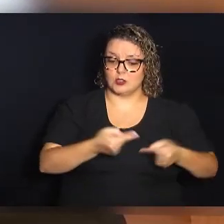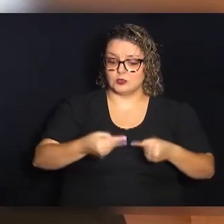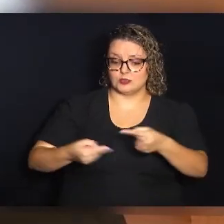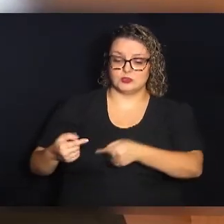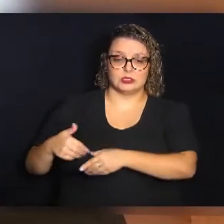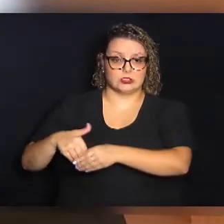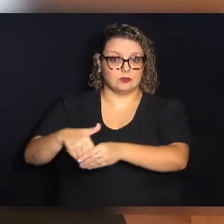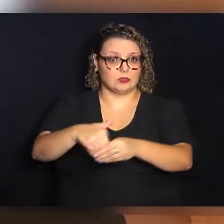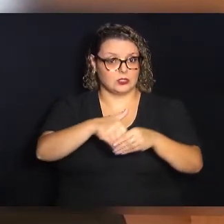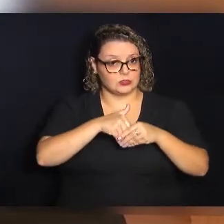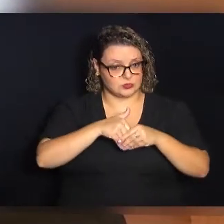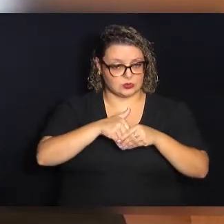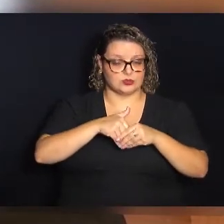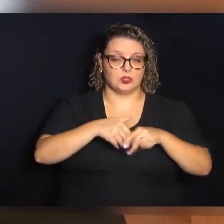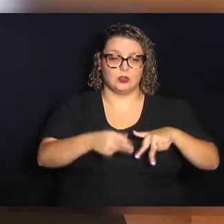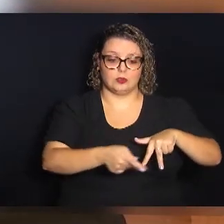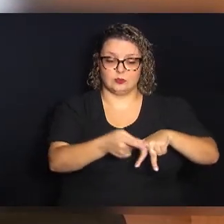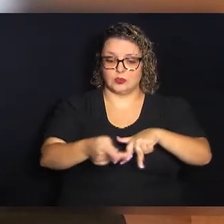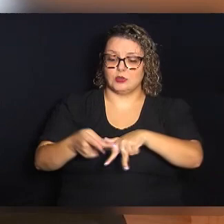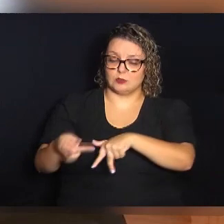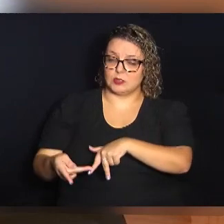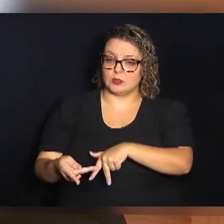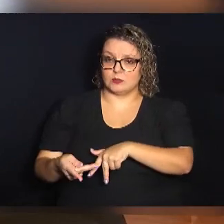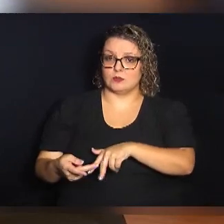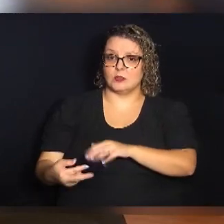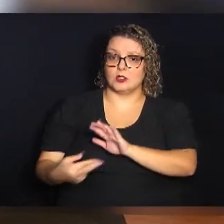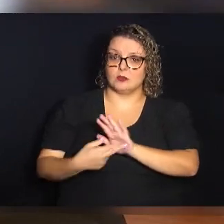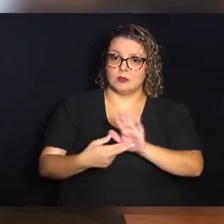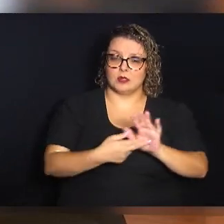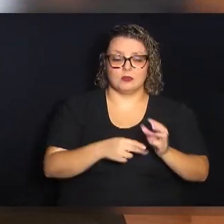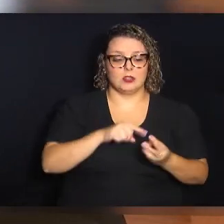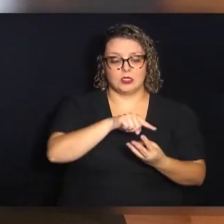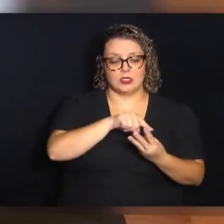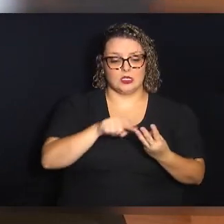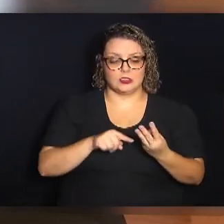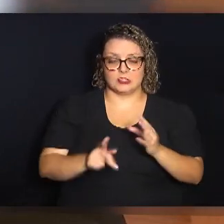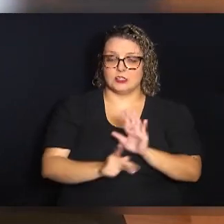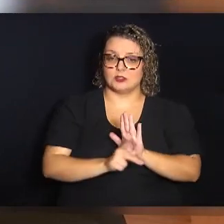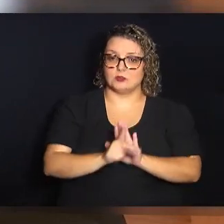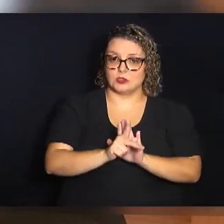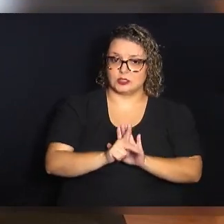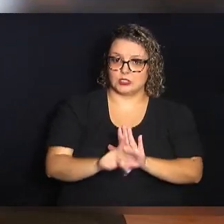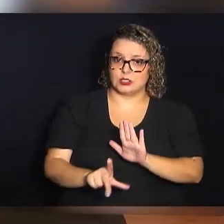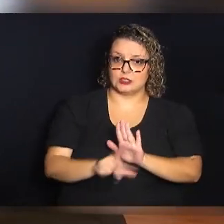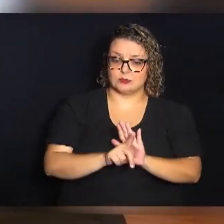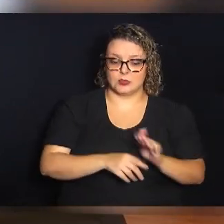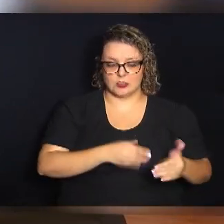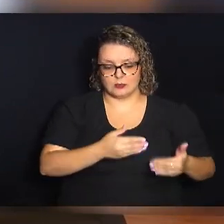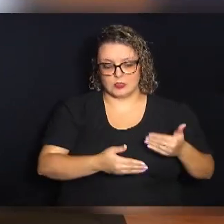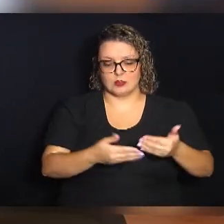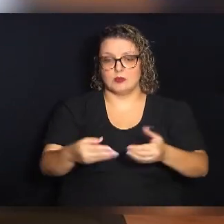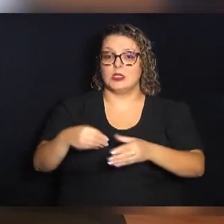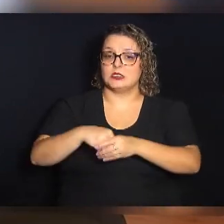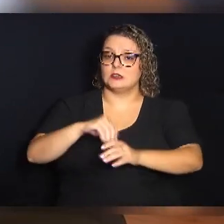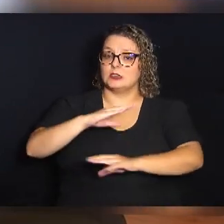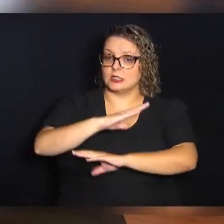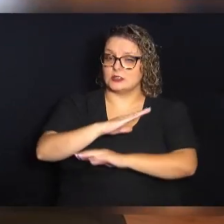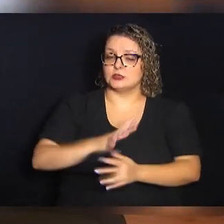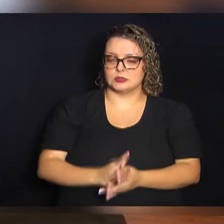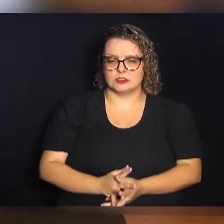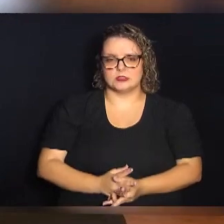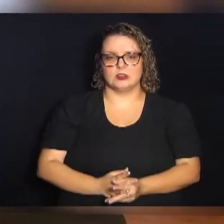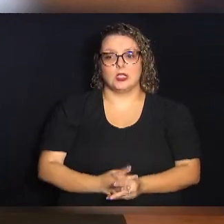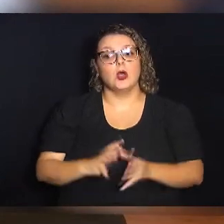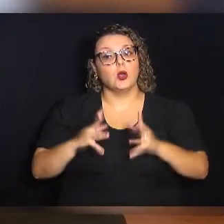discutidos e votados os pareceres referentes a três projetos de lei que estão tramitando na casa de